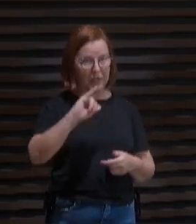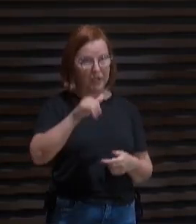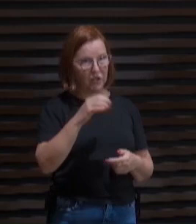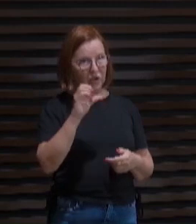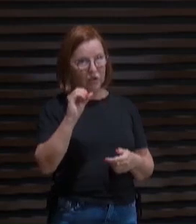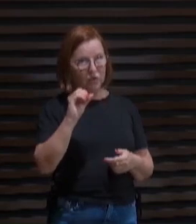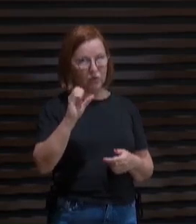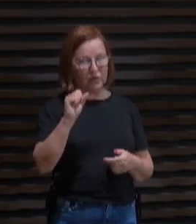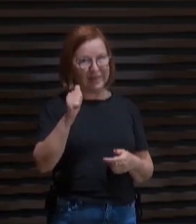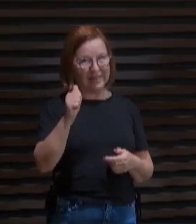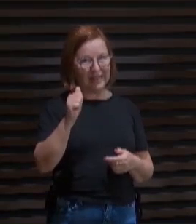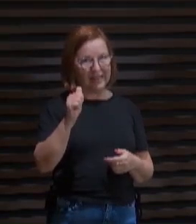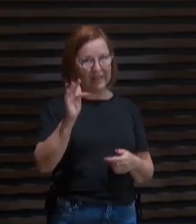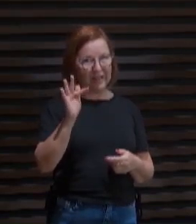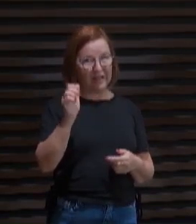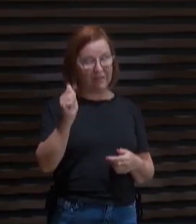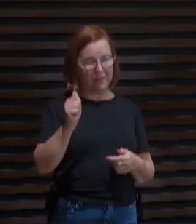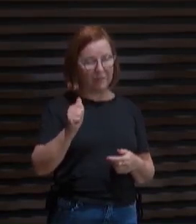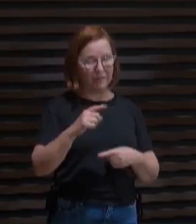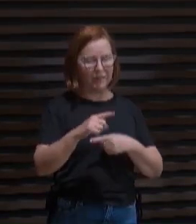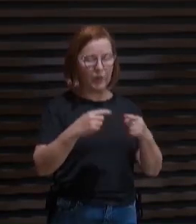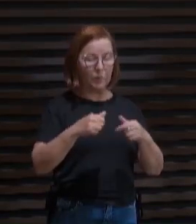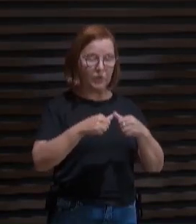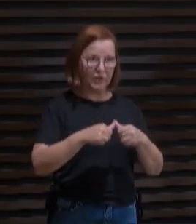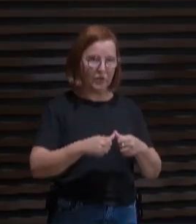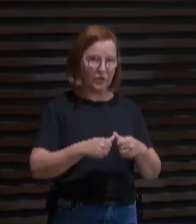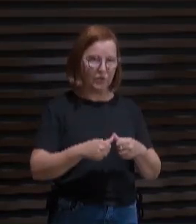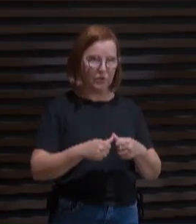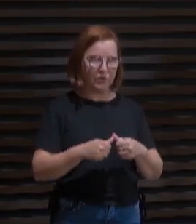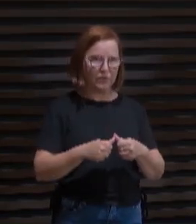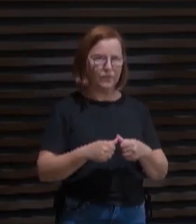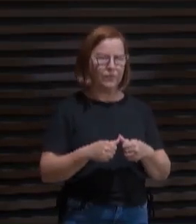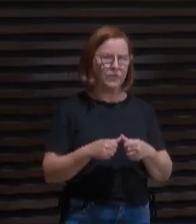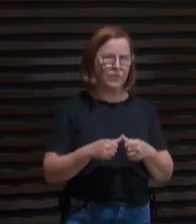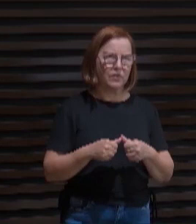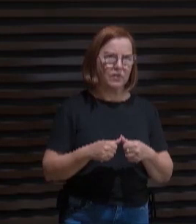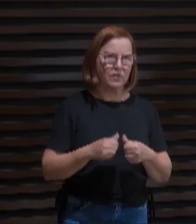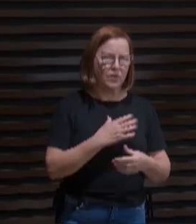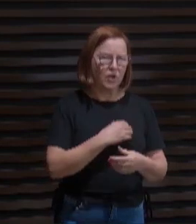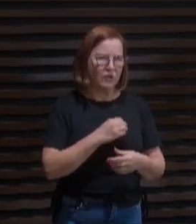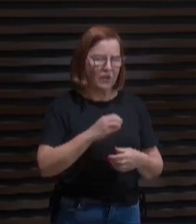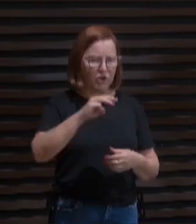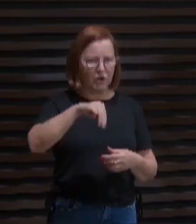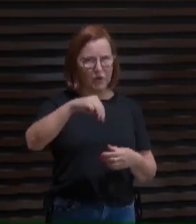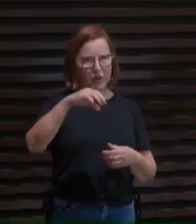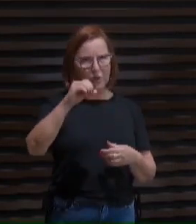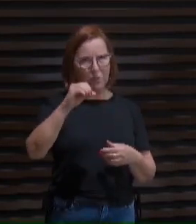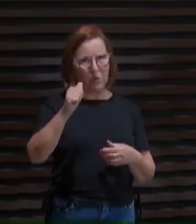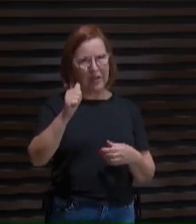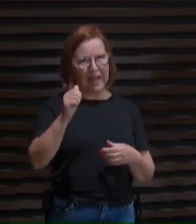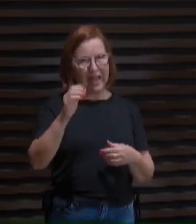1, ele diz assim, depois disso os filhos de Moabe, os filhos de Amon, com algum dos meunitas vieram a peleja